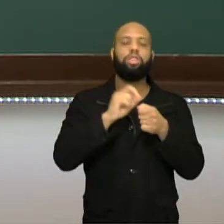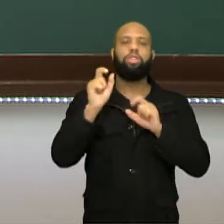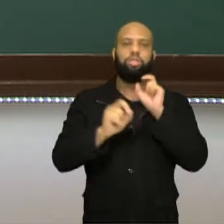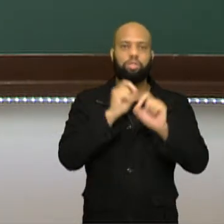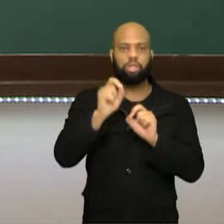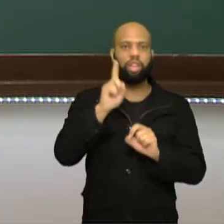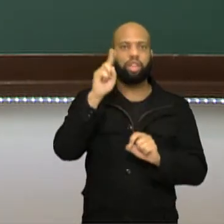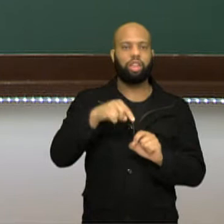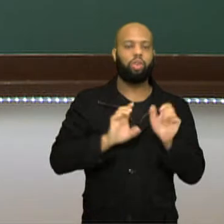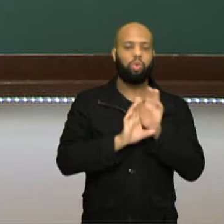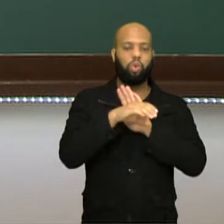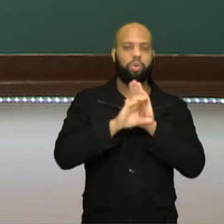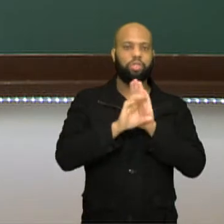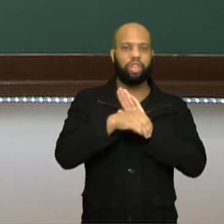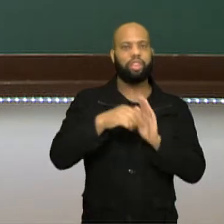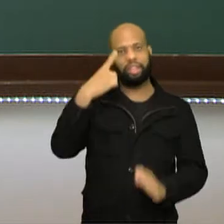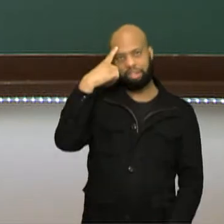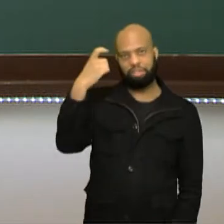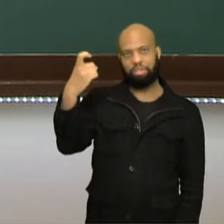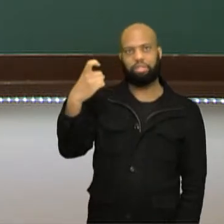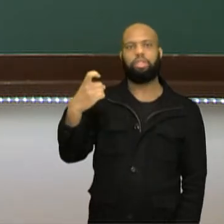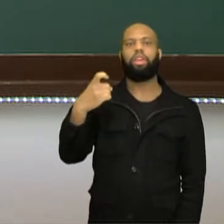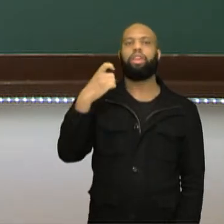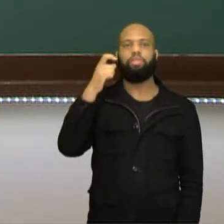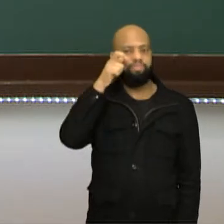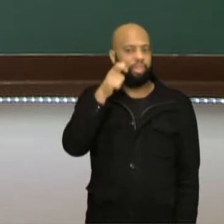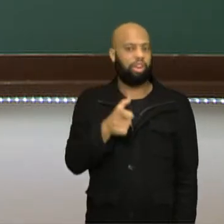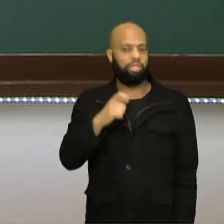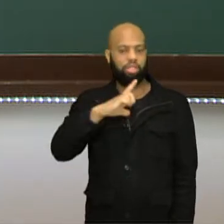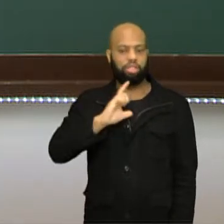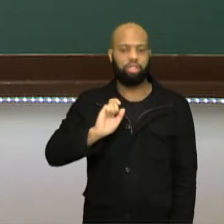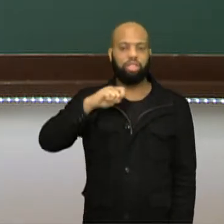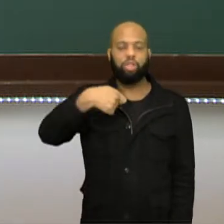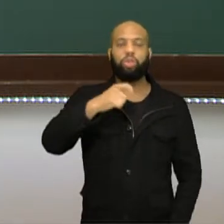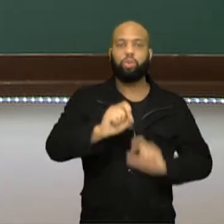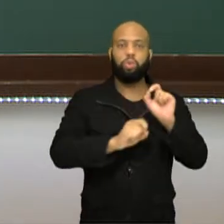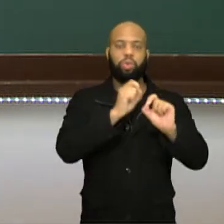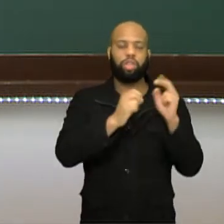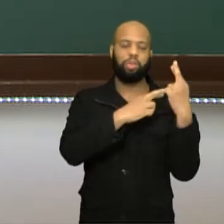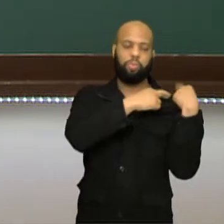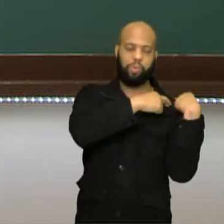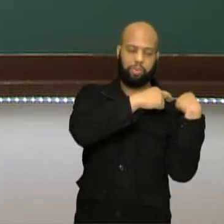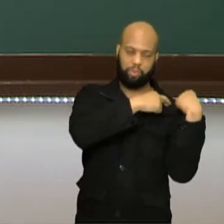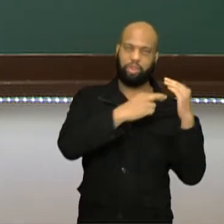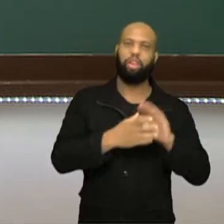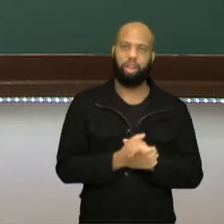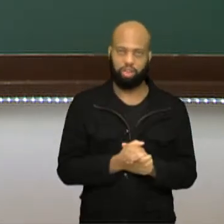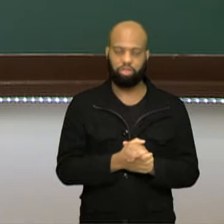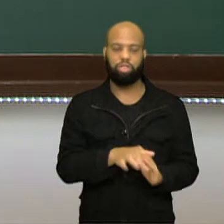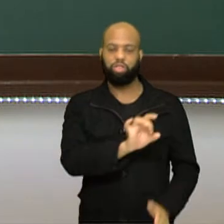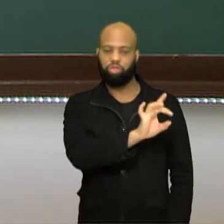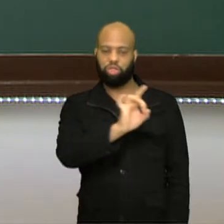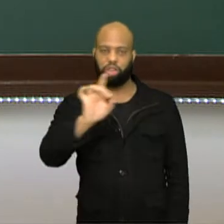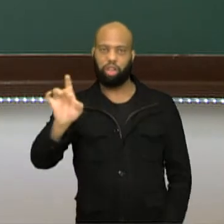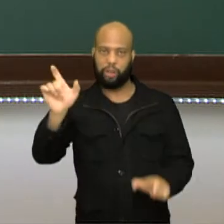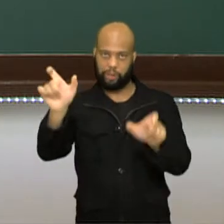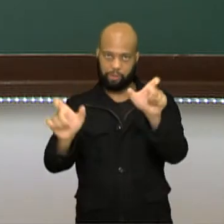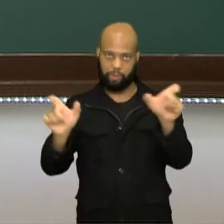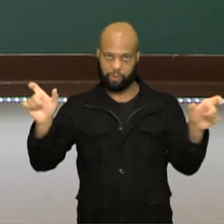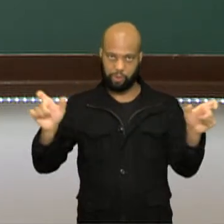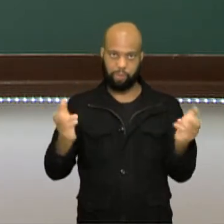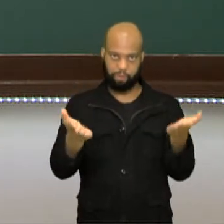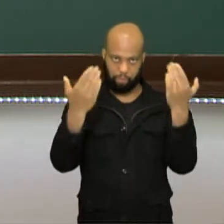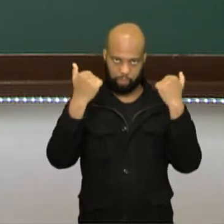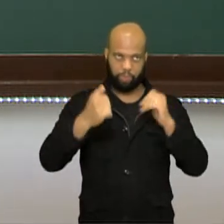um conceito, uma ideia muito interessante sobre a responsabilidade de cada pessoa. Vamos